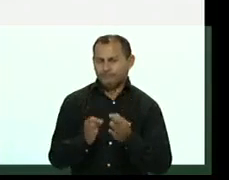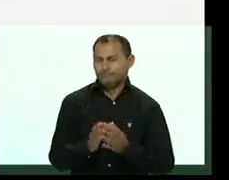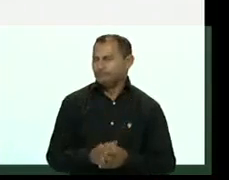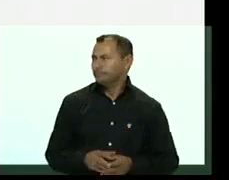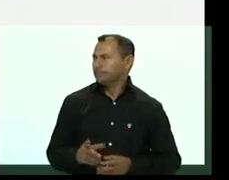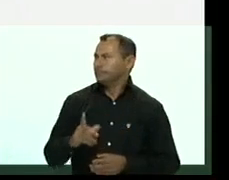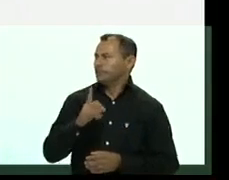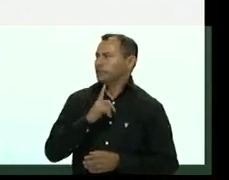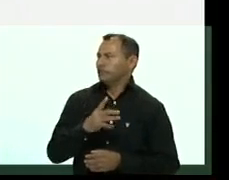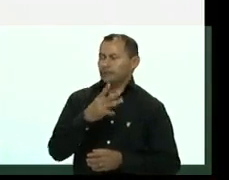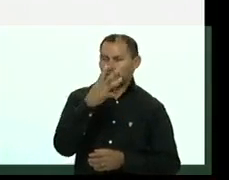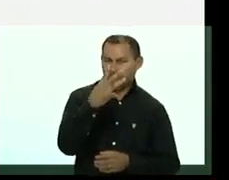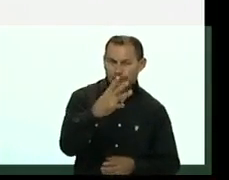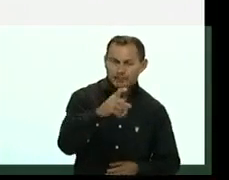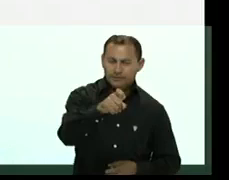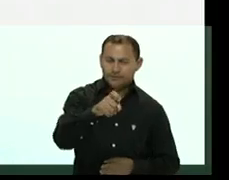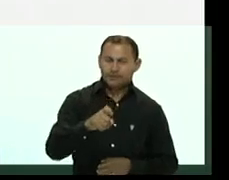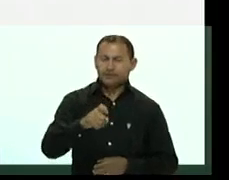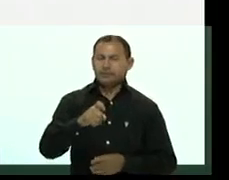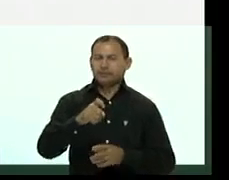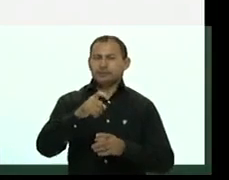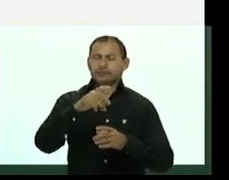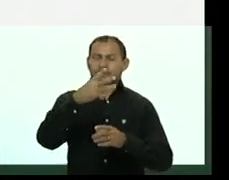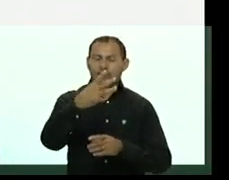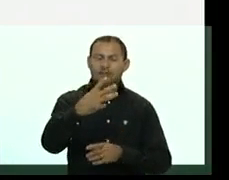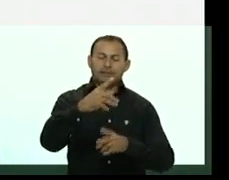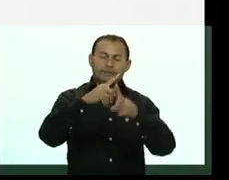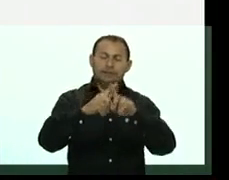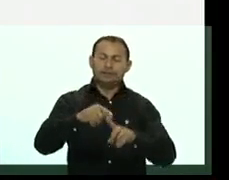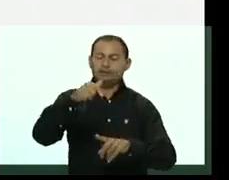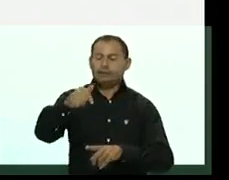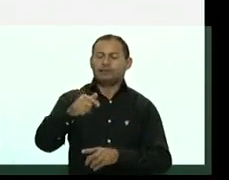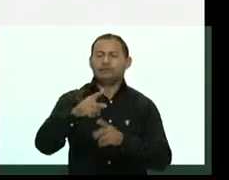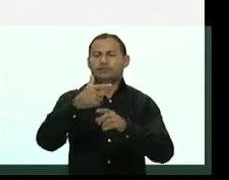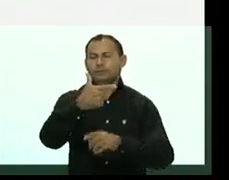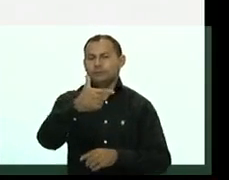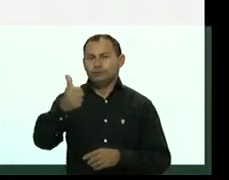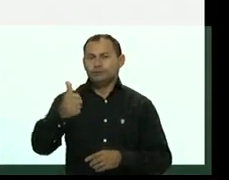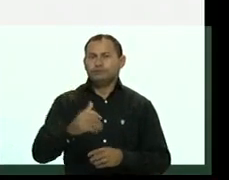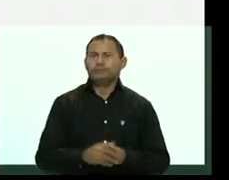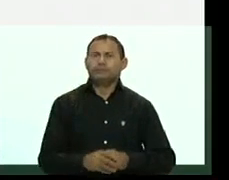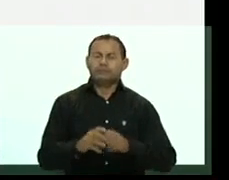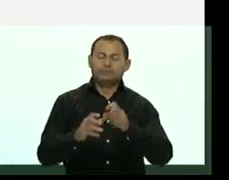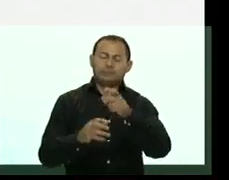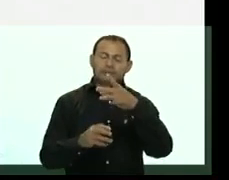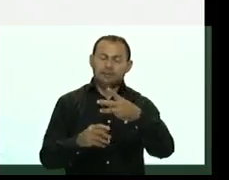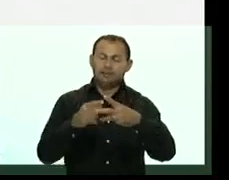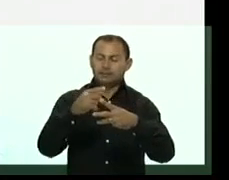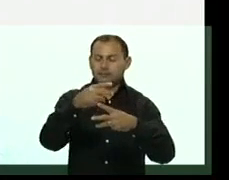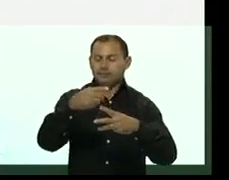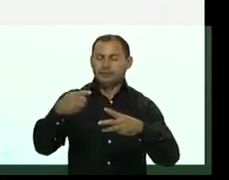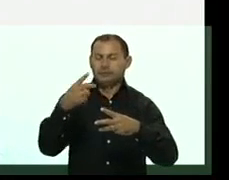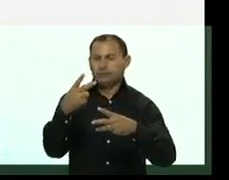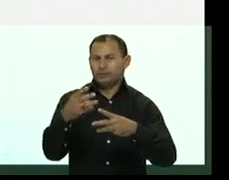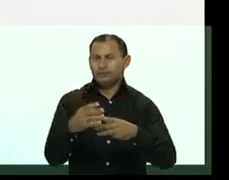aqui eu vou ter 3 vezes 7, 21, lá em cima do meu expoente 3 menos 2, nós vamos